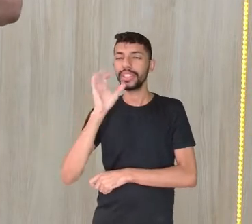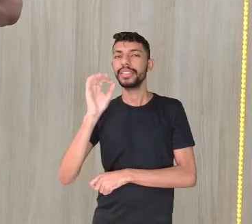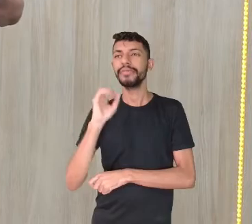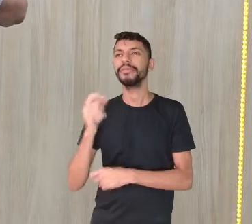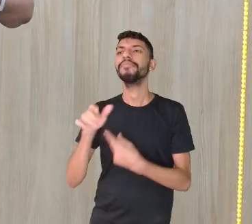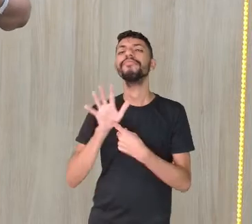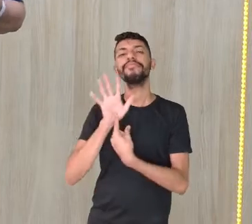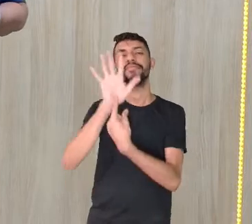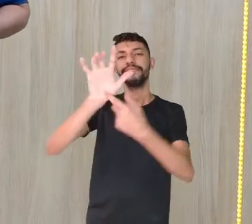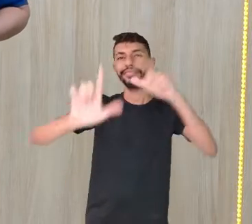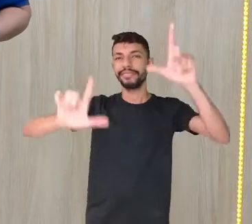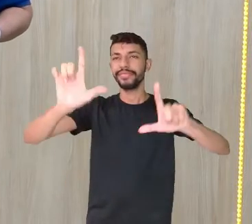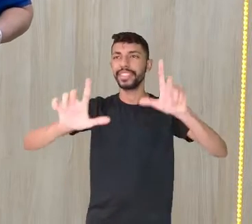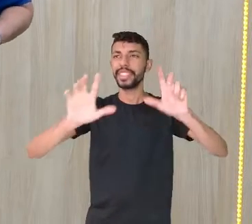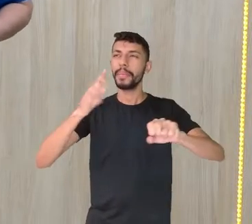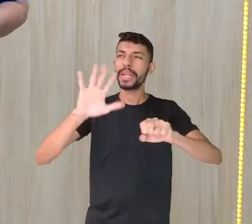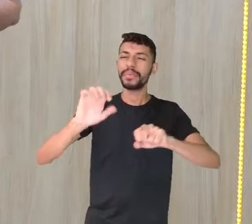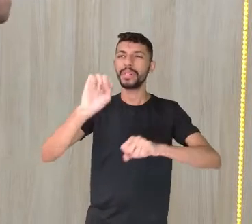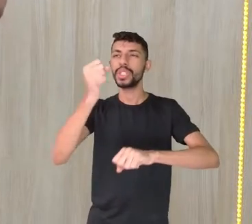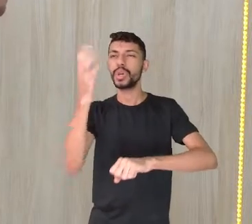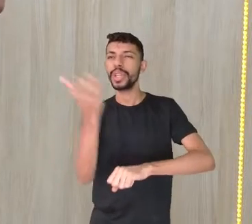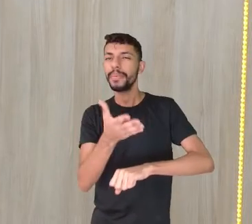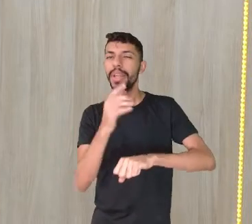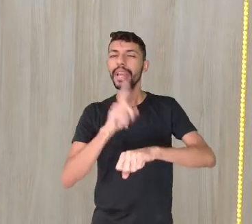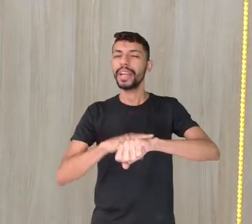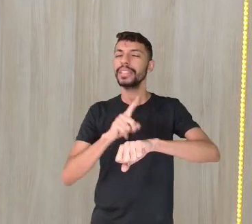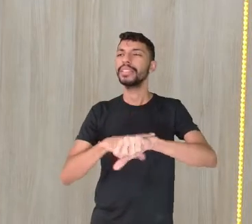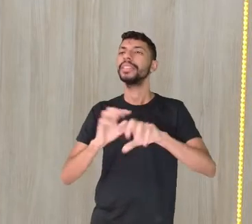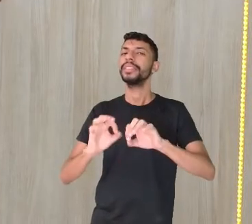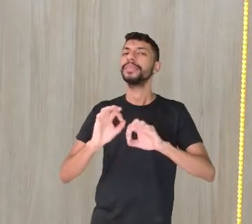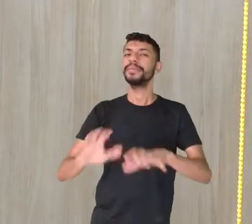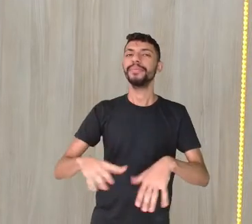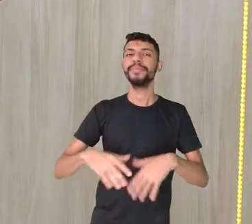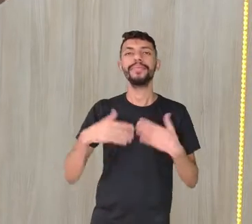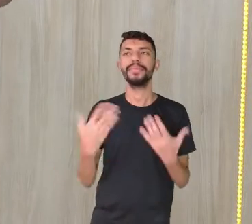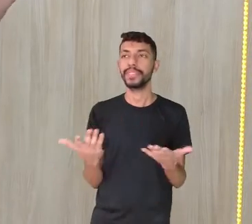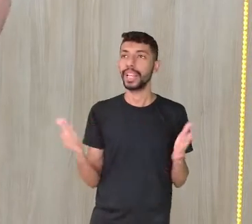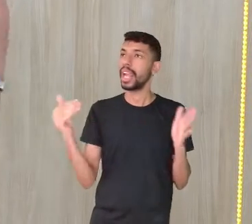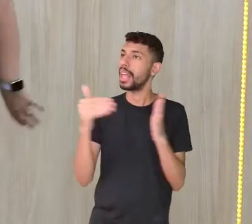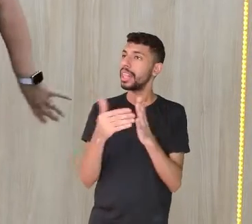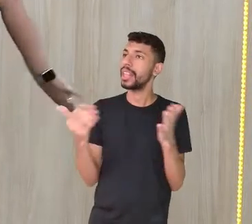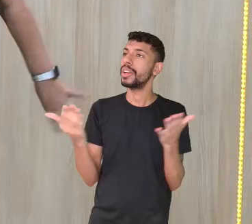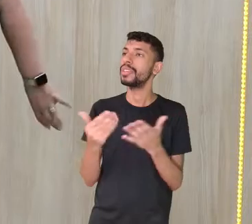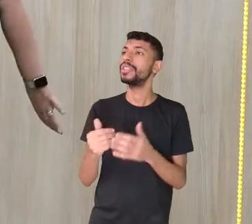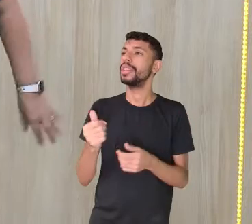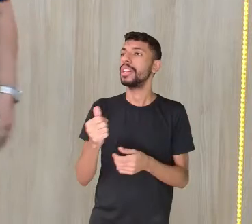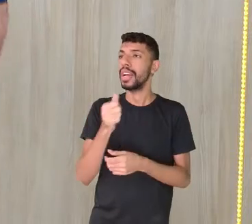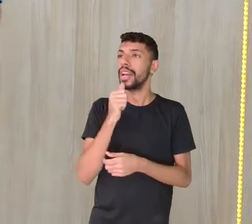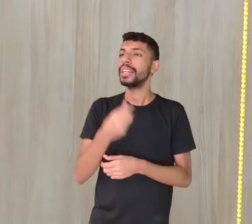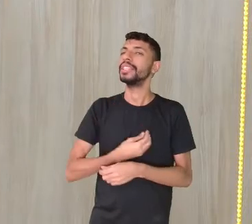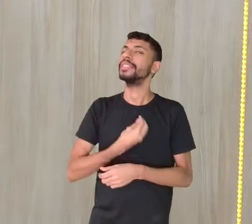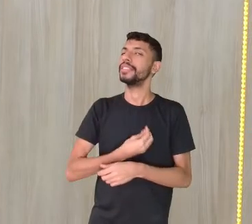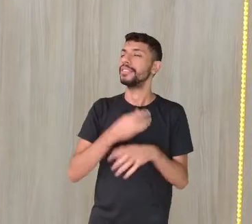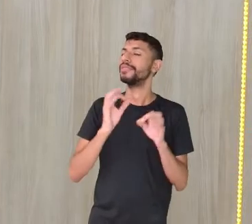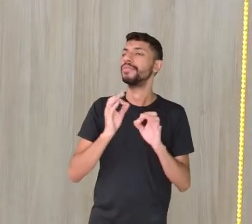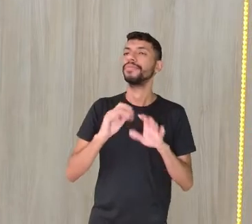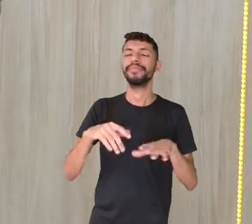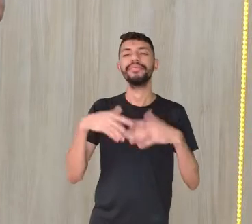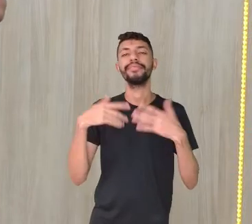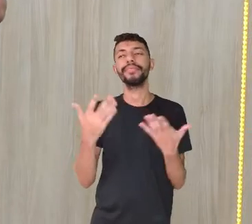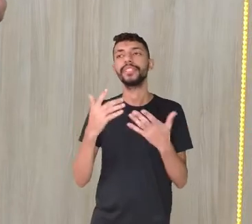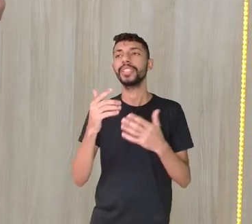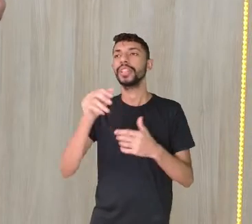né, aproximadamente às 8h30, nenhuma das redes de televisão, que ainda hoje está aqui presente entre nós, e